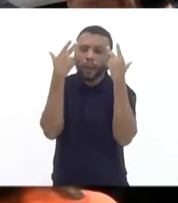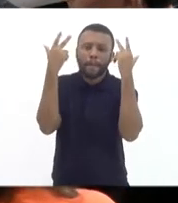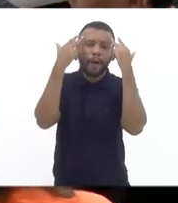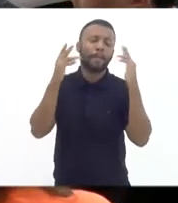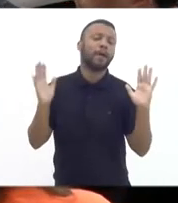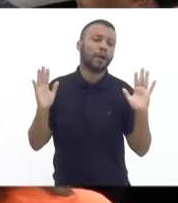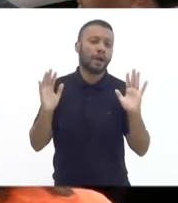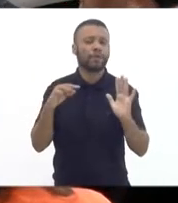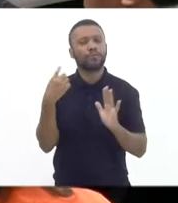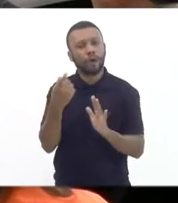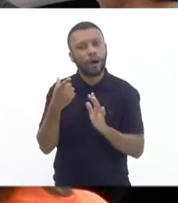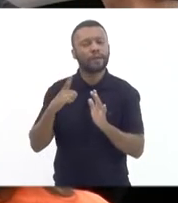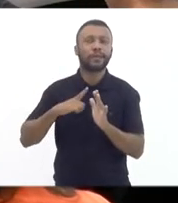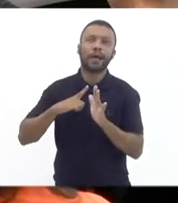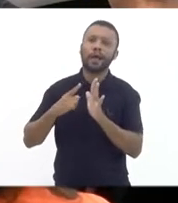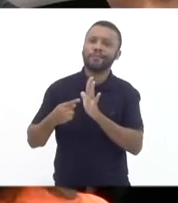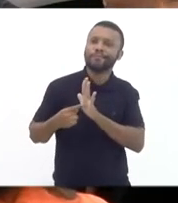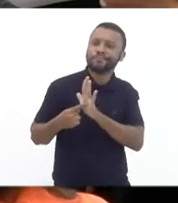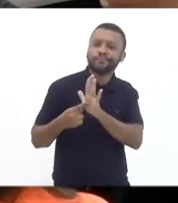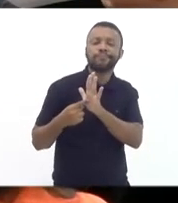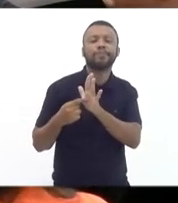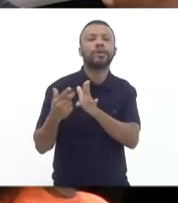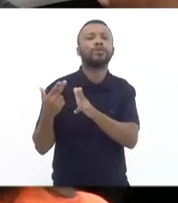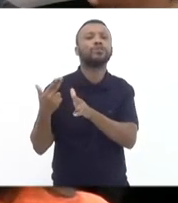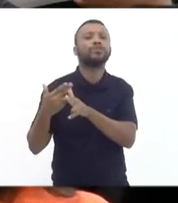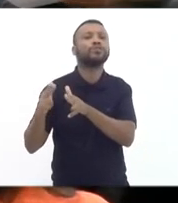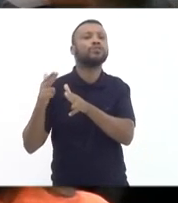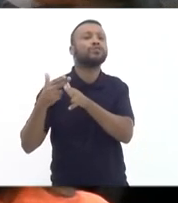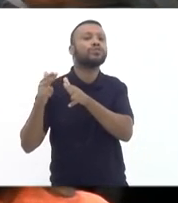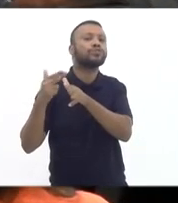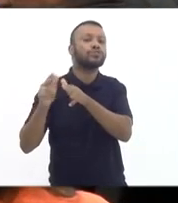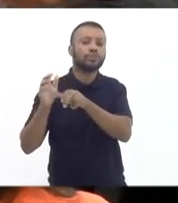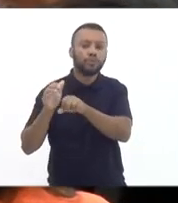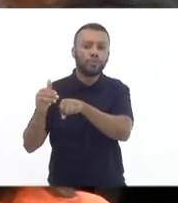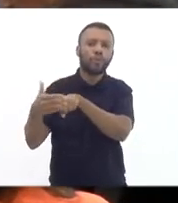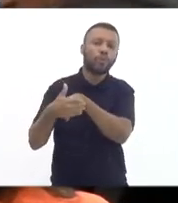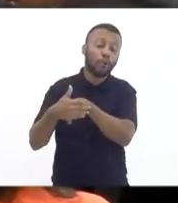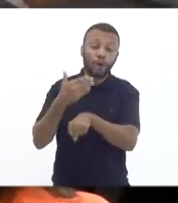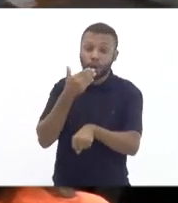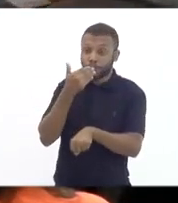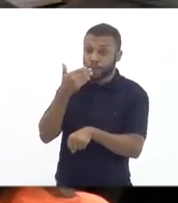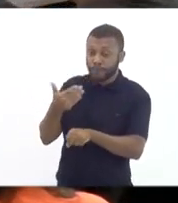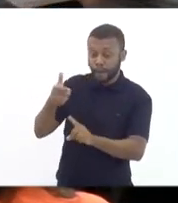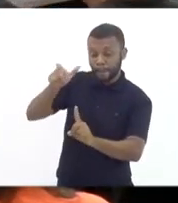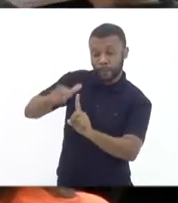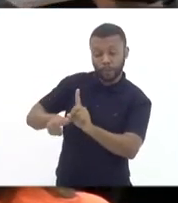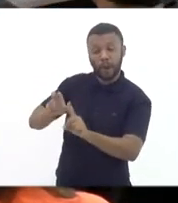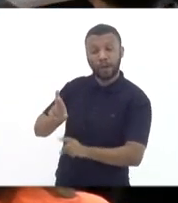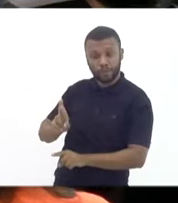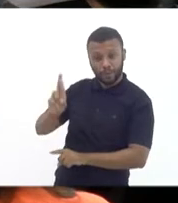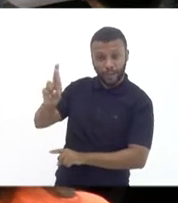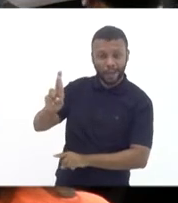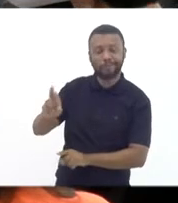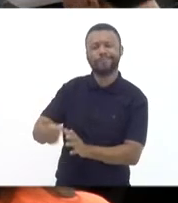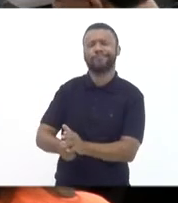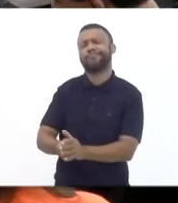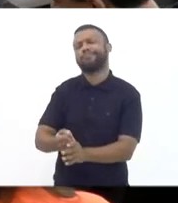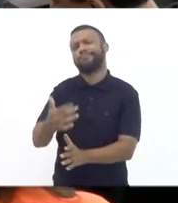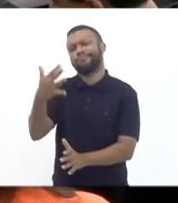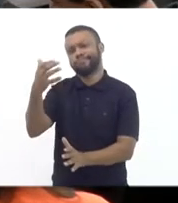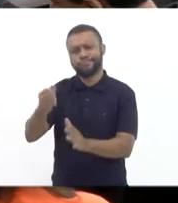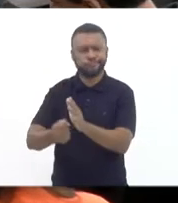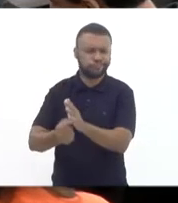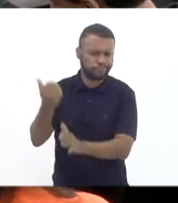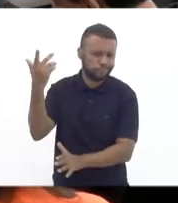feito de forma sigilosa. É óbvio que a gente não pode deixar. Eu fui fiel depositário mais de 50 vezes na vida, nem lembro, perdi a